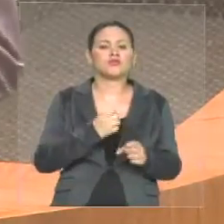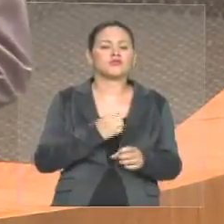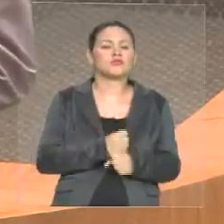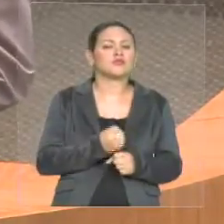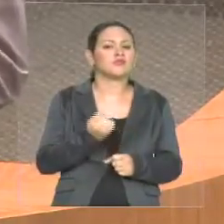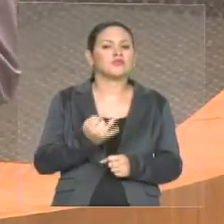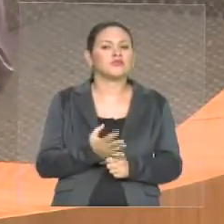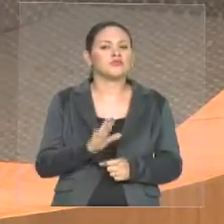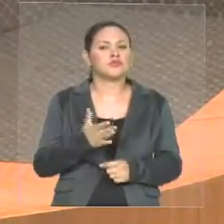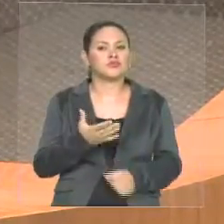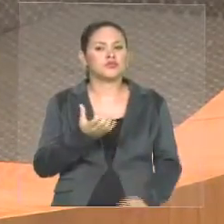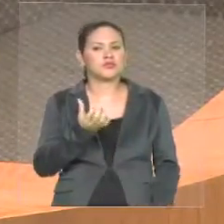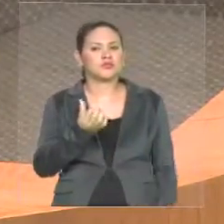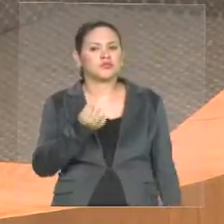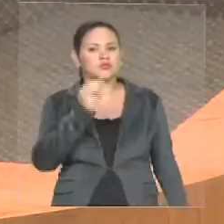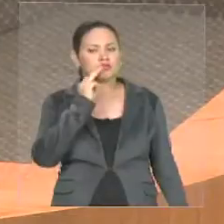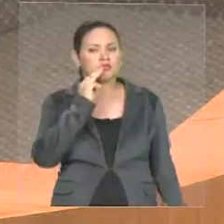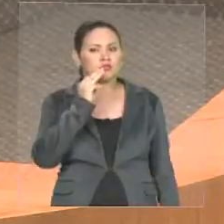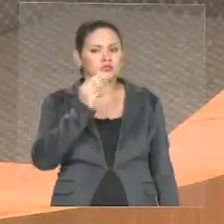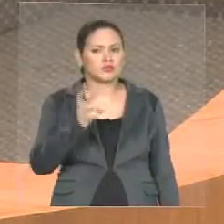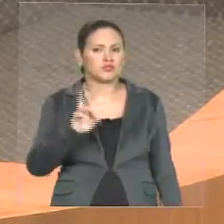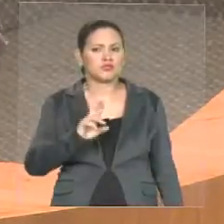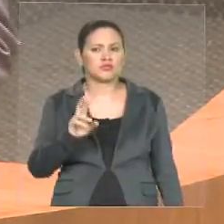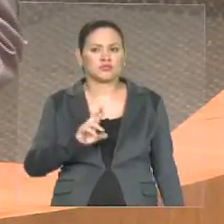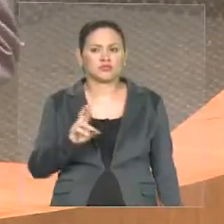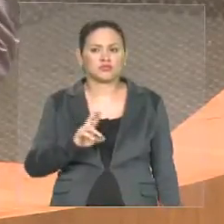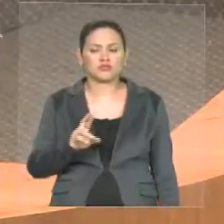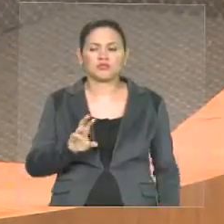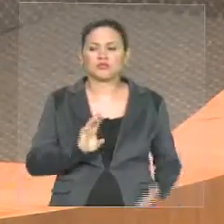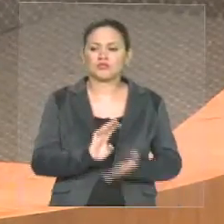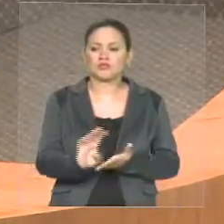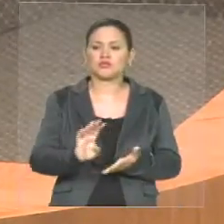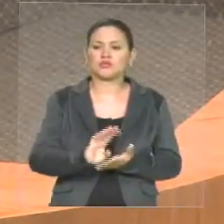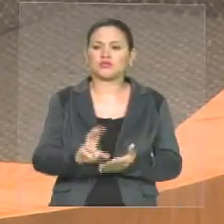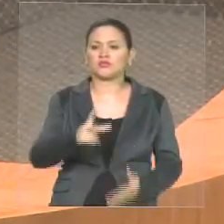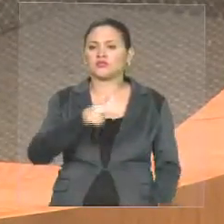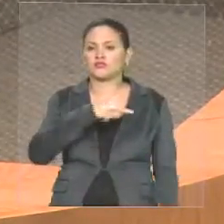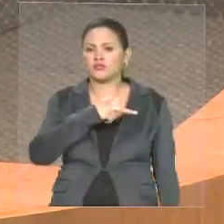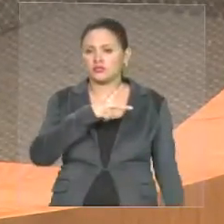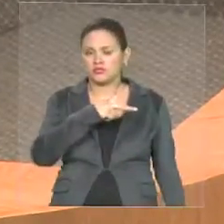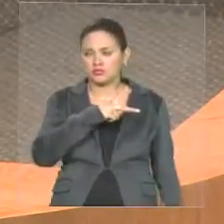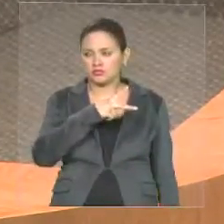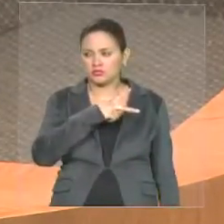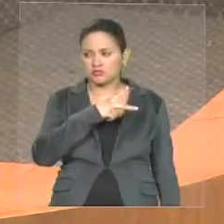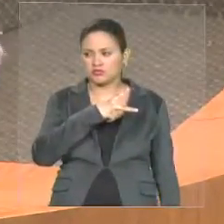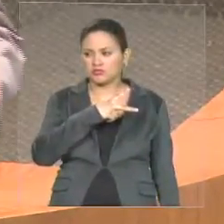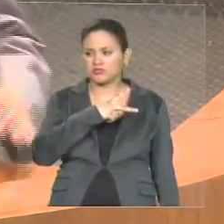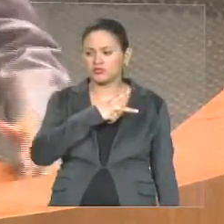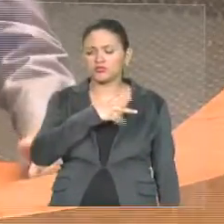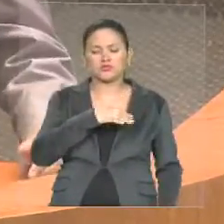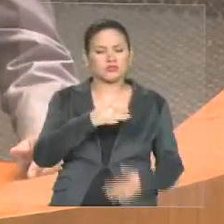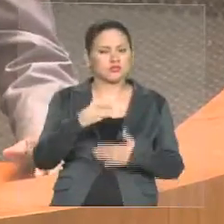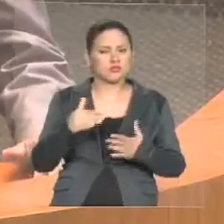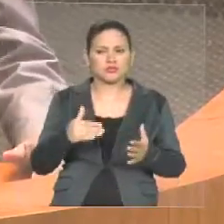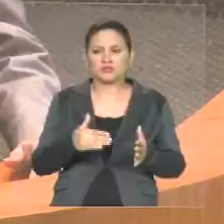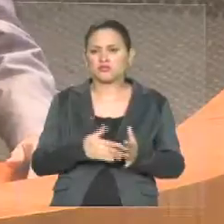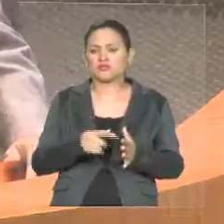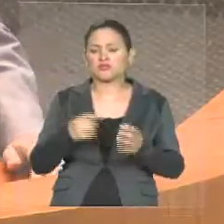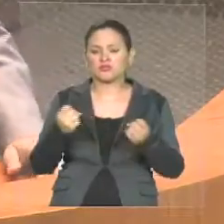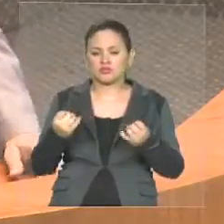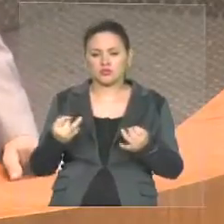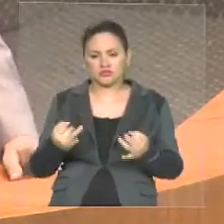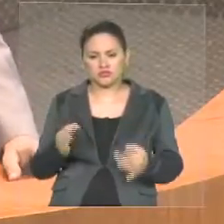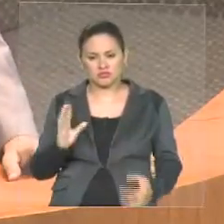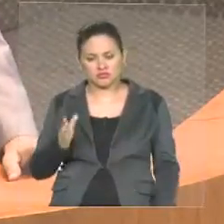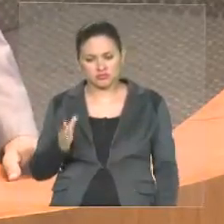recurso público, é recurso privado, o recurso da restauração do engenho. Tudo isso foi relatado e foi feita uma